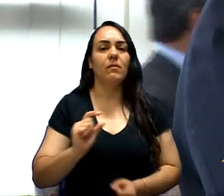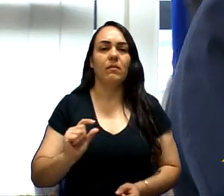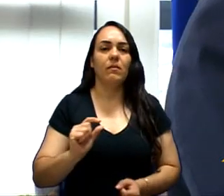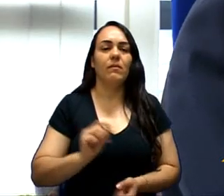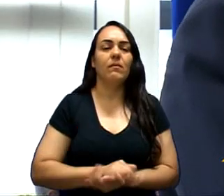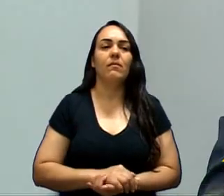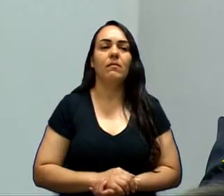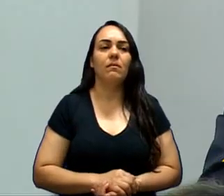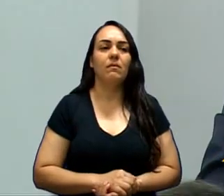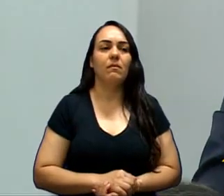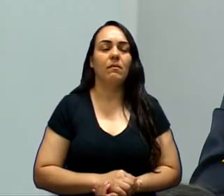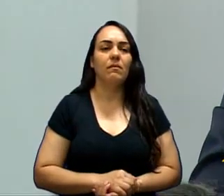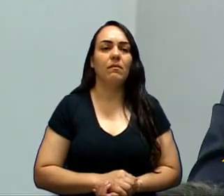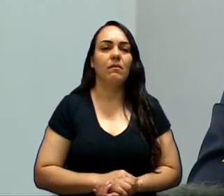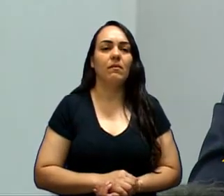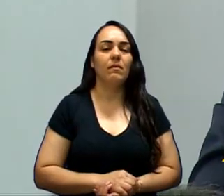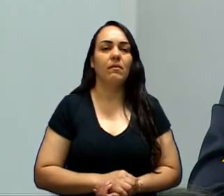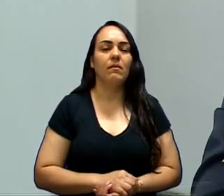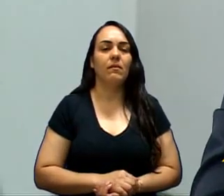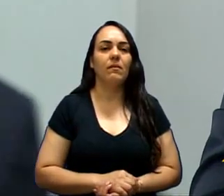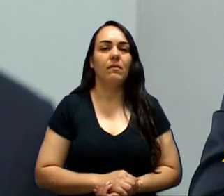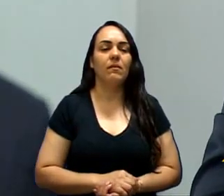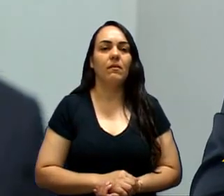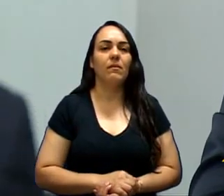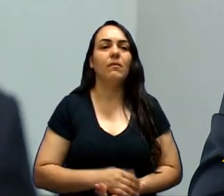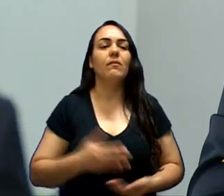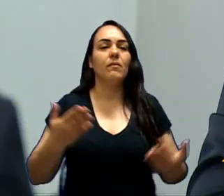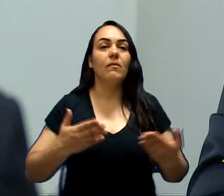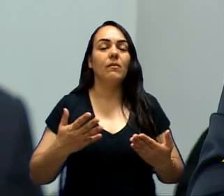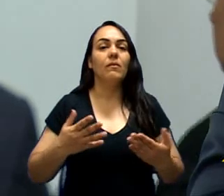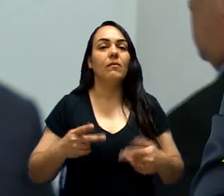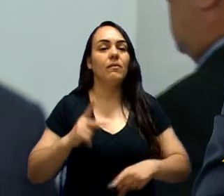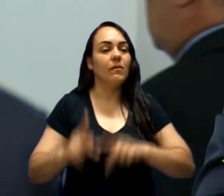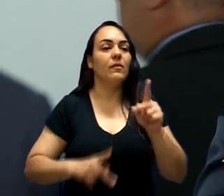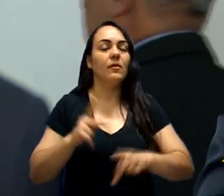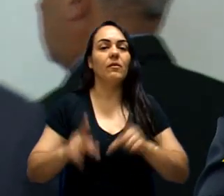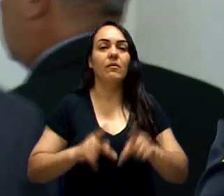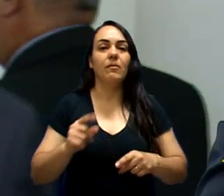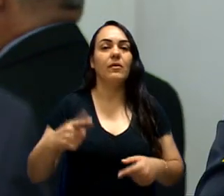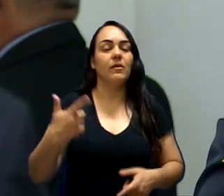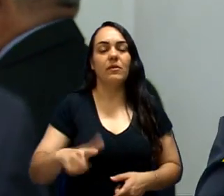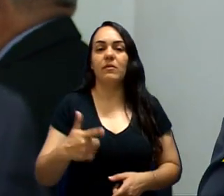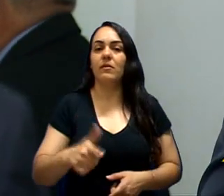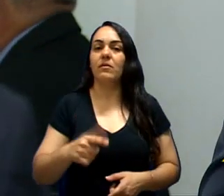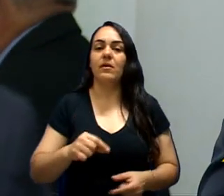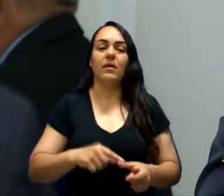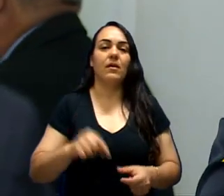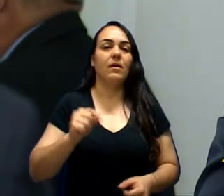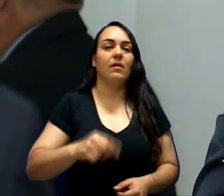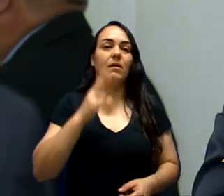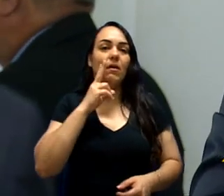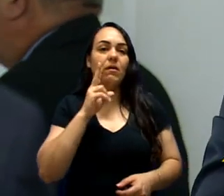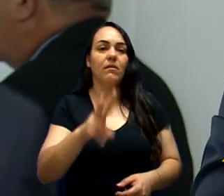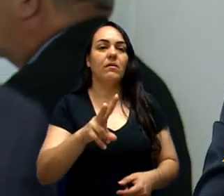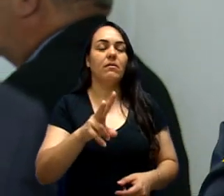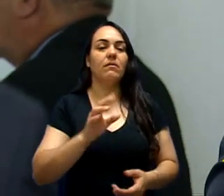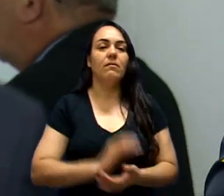Peço reserva de tempo. Ó, hoje a população não está aqui presente no plenário, não está conseguindo ver o que está